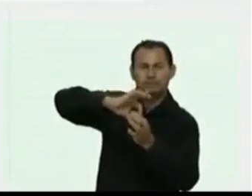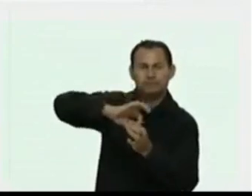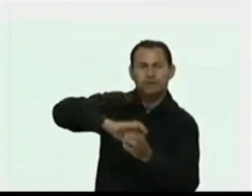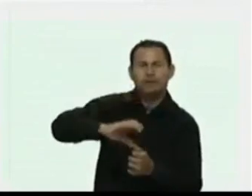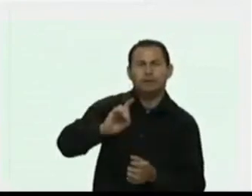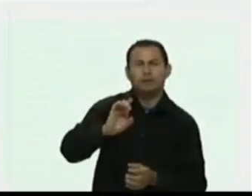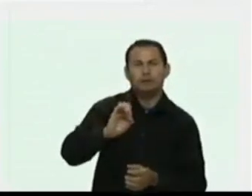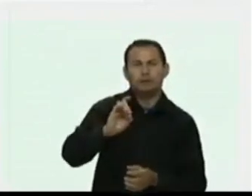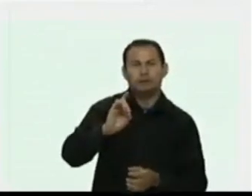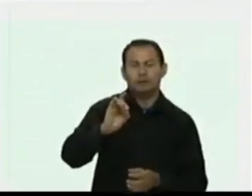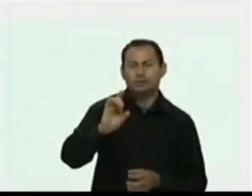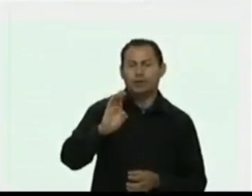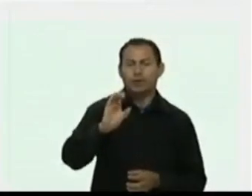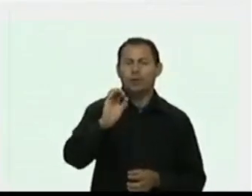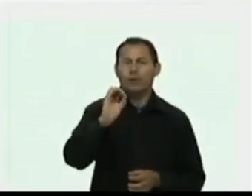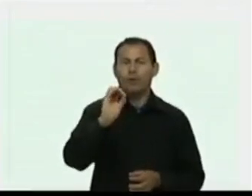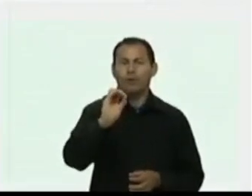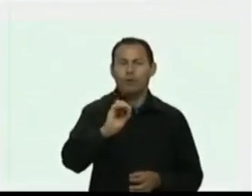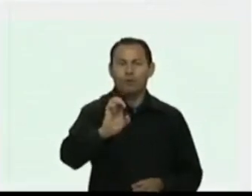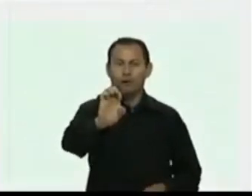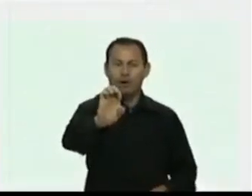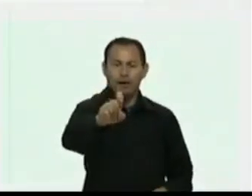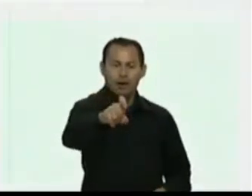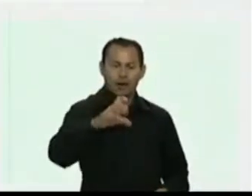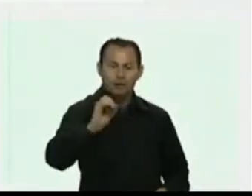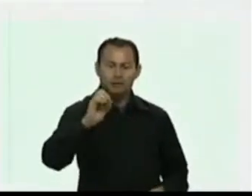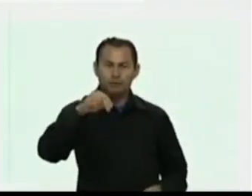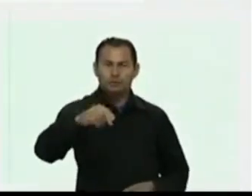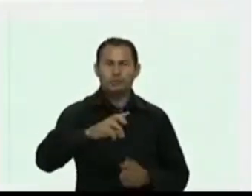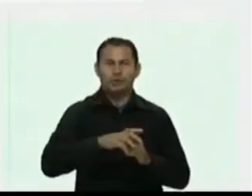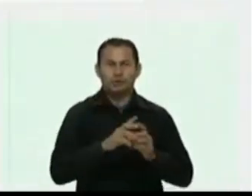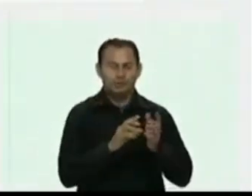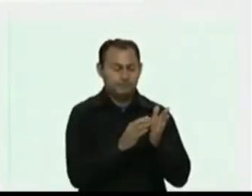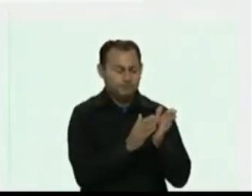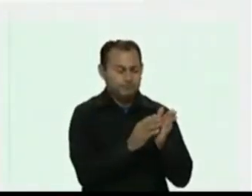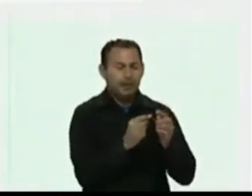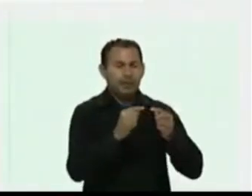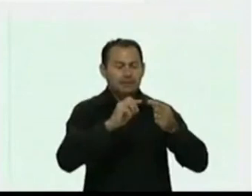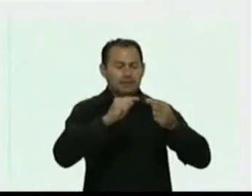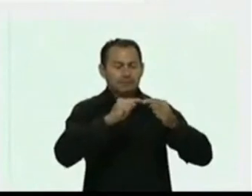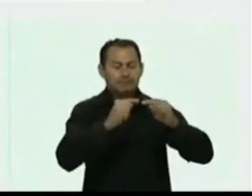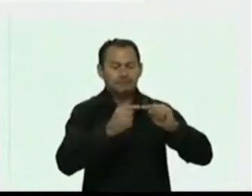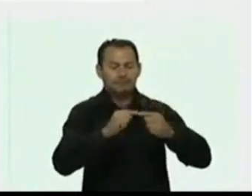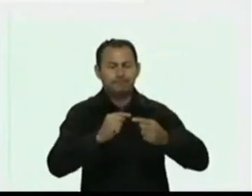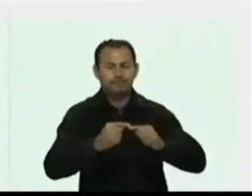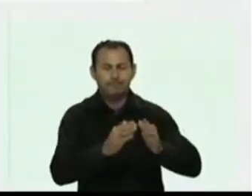exons que vão ser produzidos, que vão ser traduzidos até o fim, né?